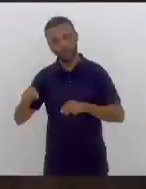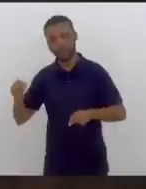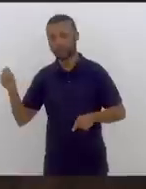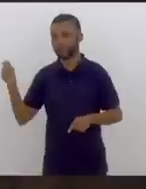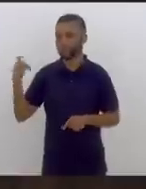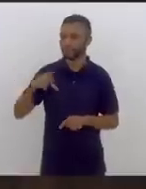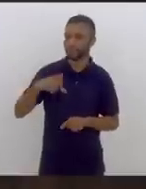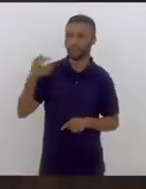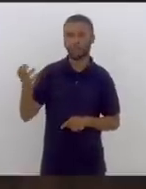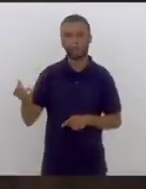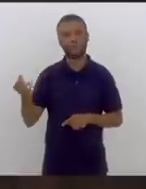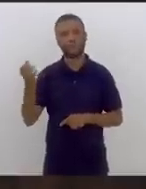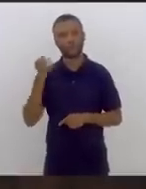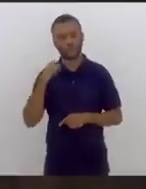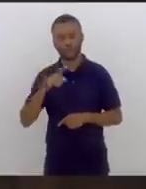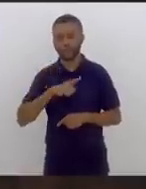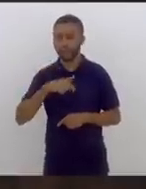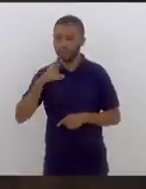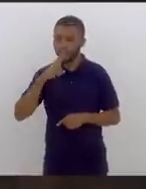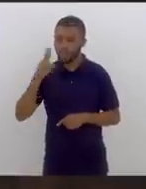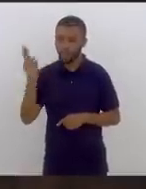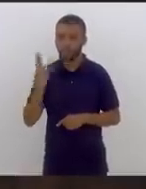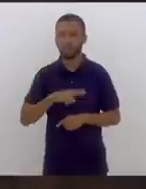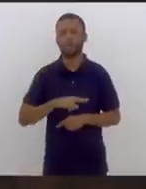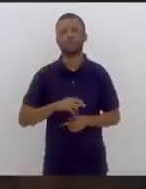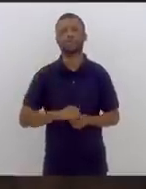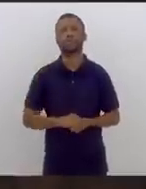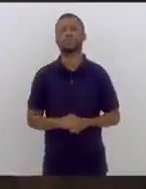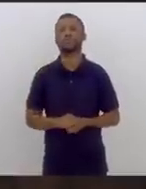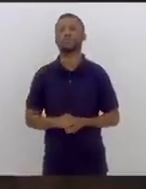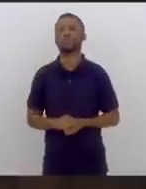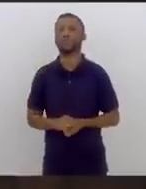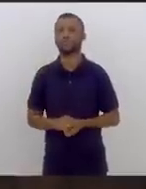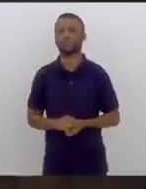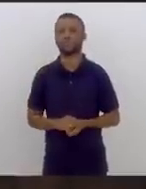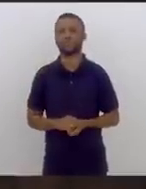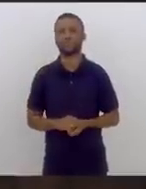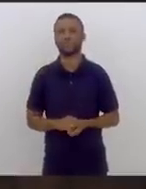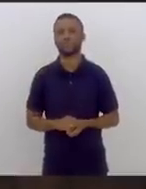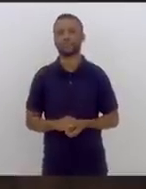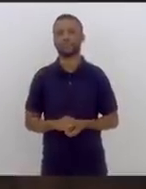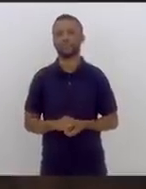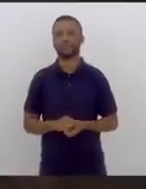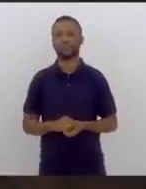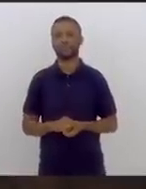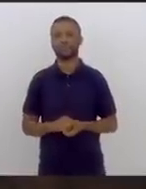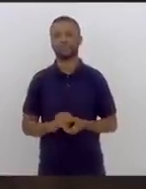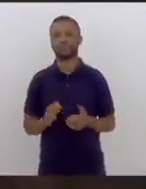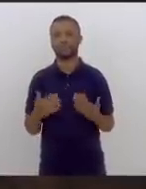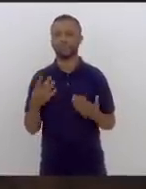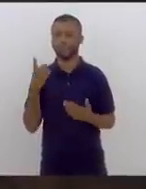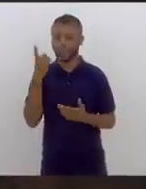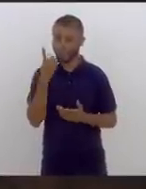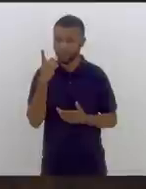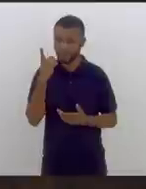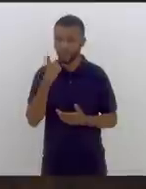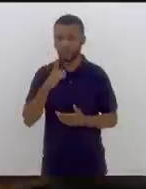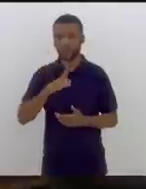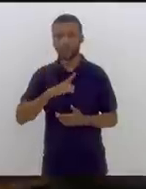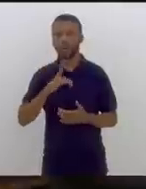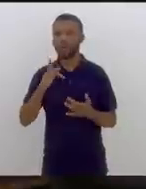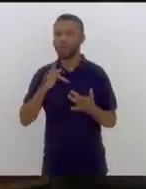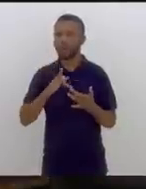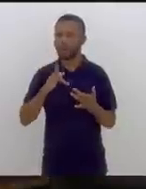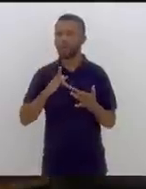tem alguma resposta com relação a isso Deputado estava no criação